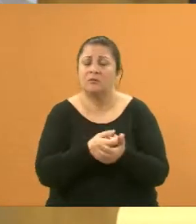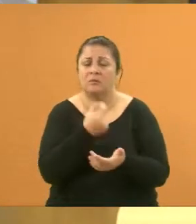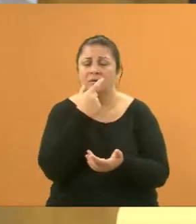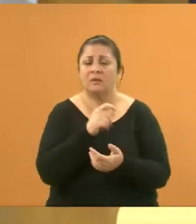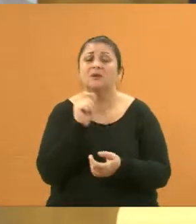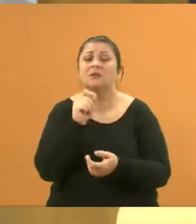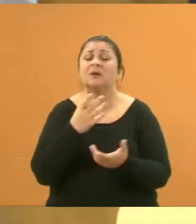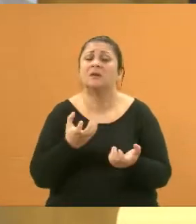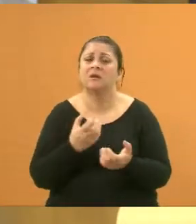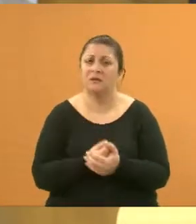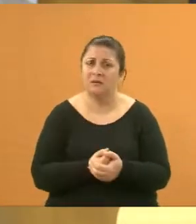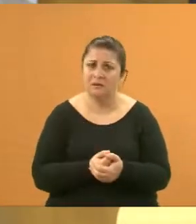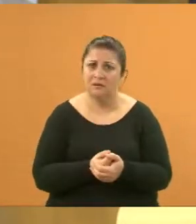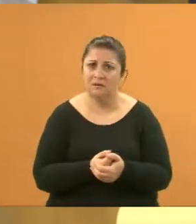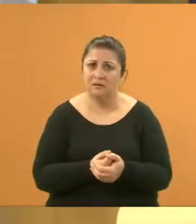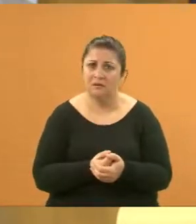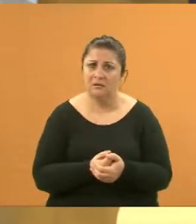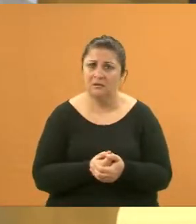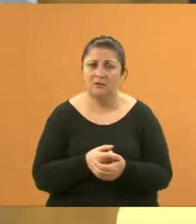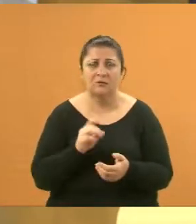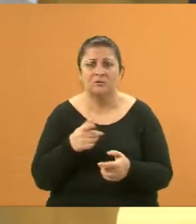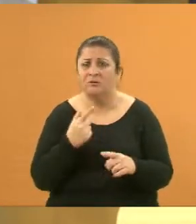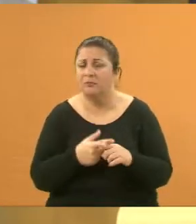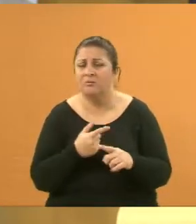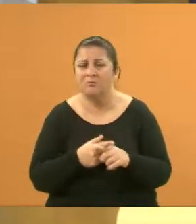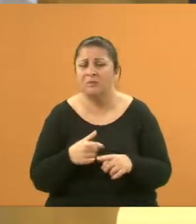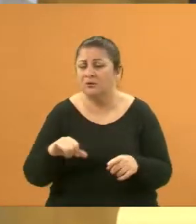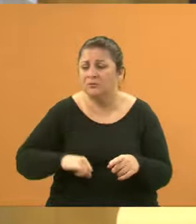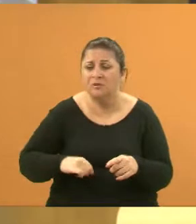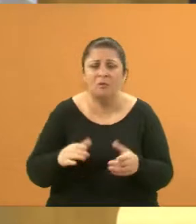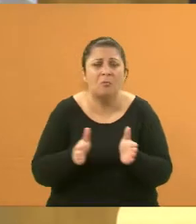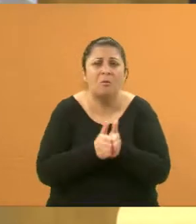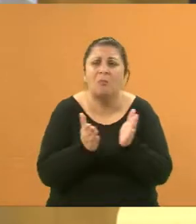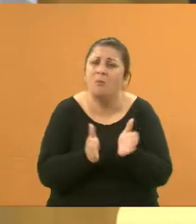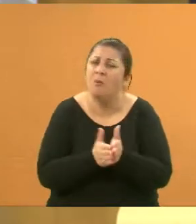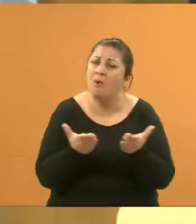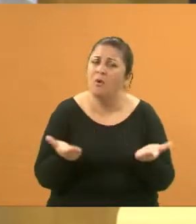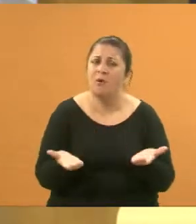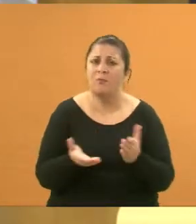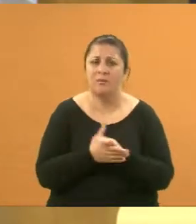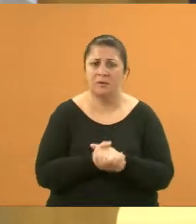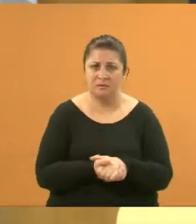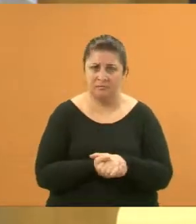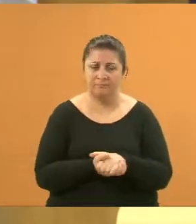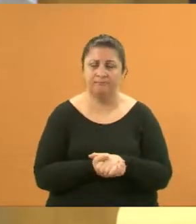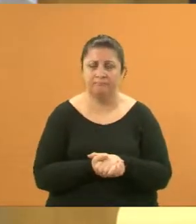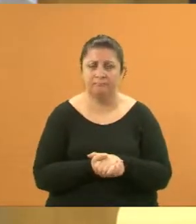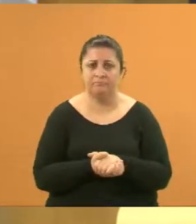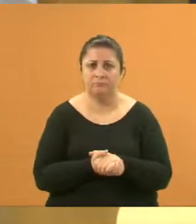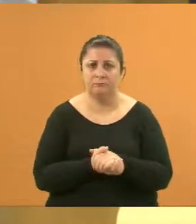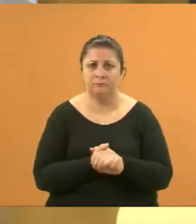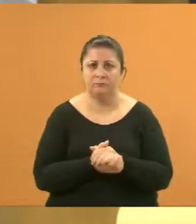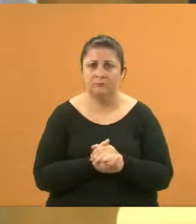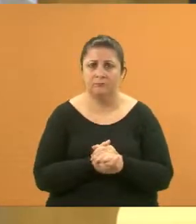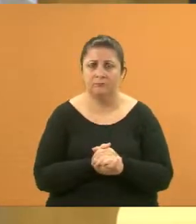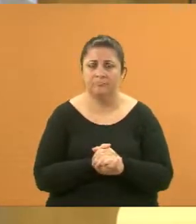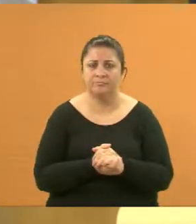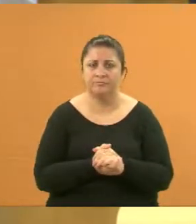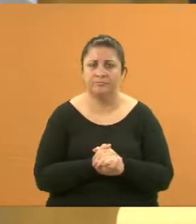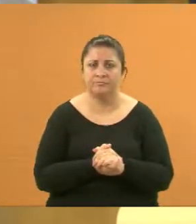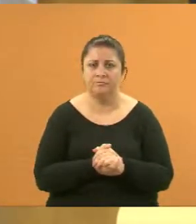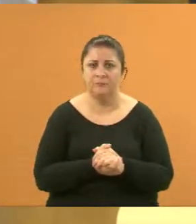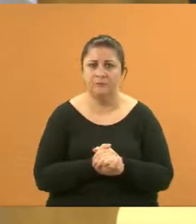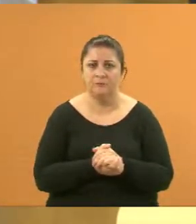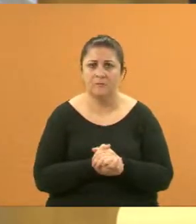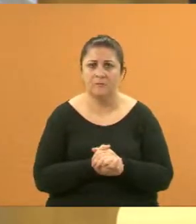isso? Se não é por essa política nevasca que nós temos, implantada por o grande capital, que